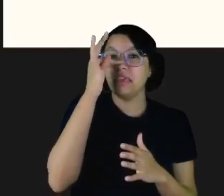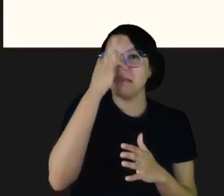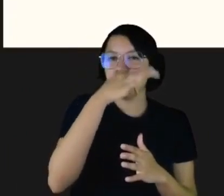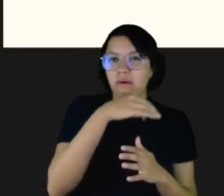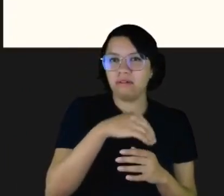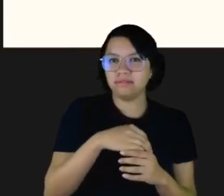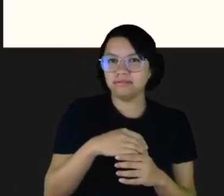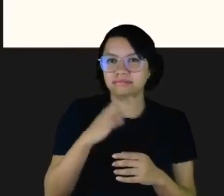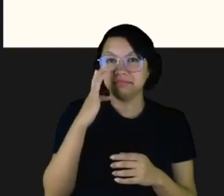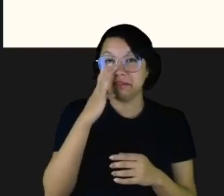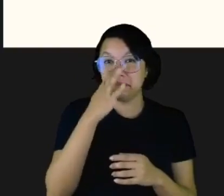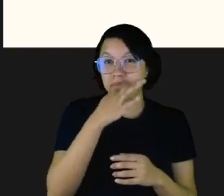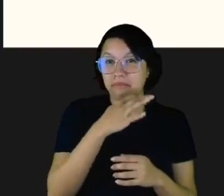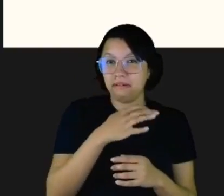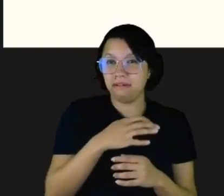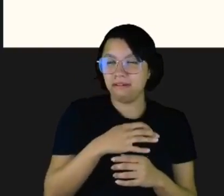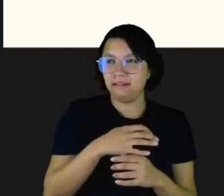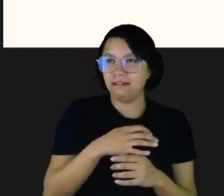já falou isso?